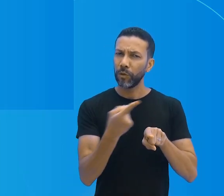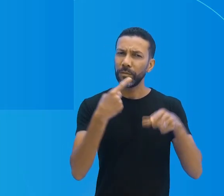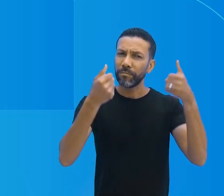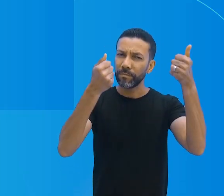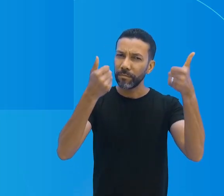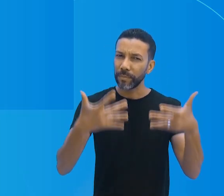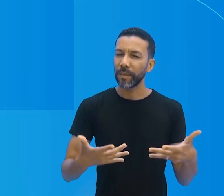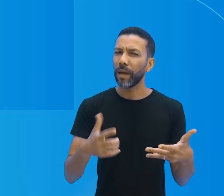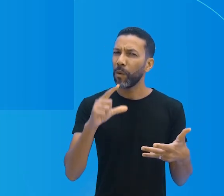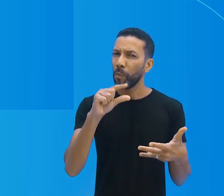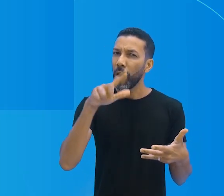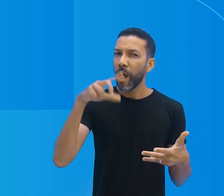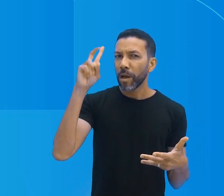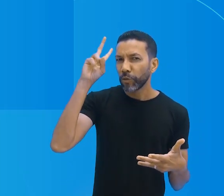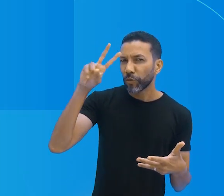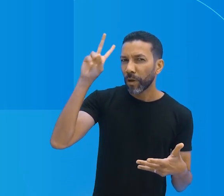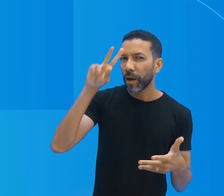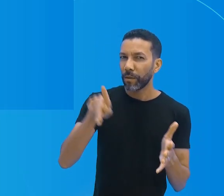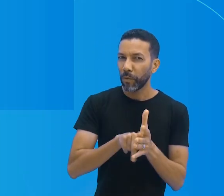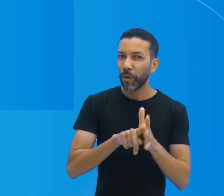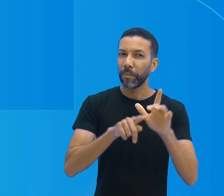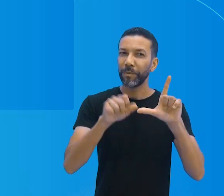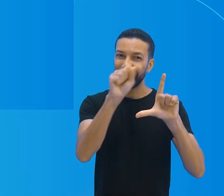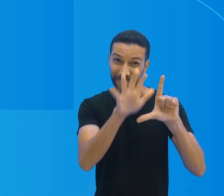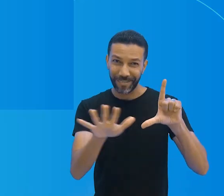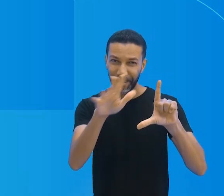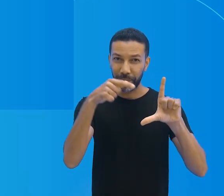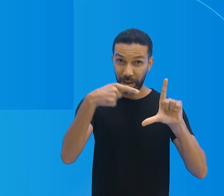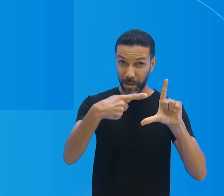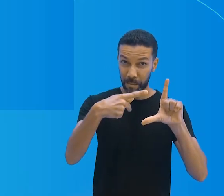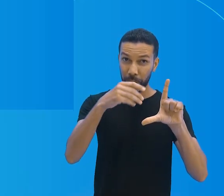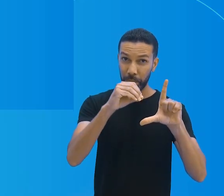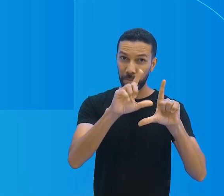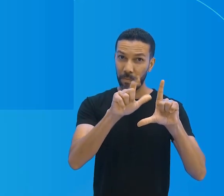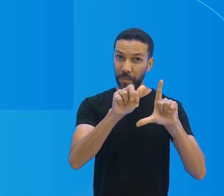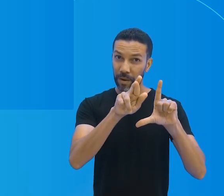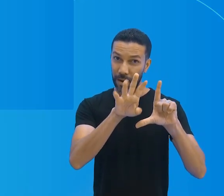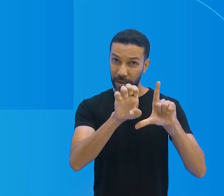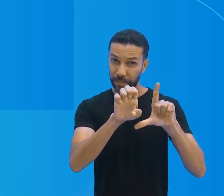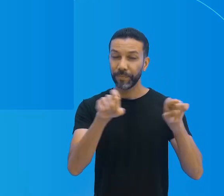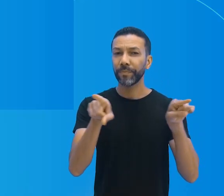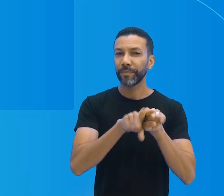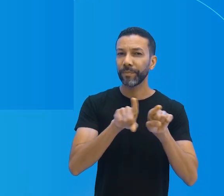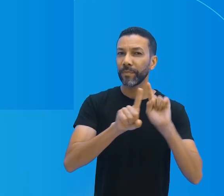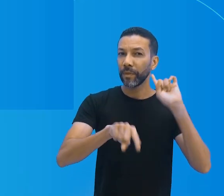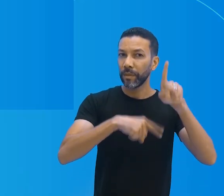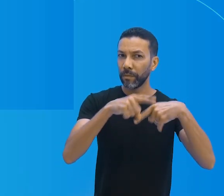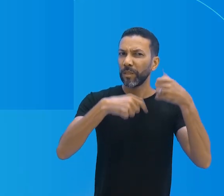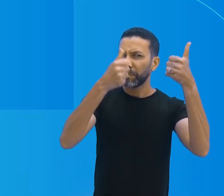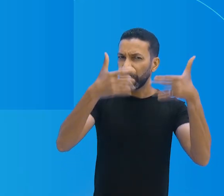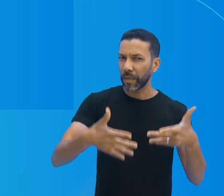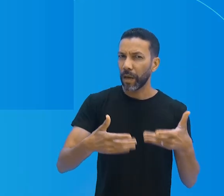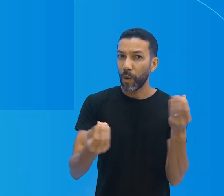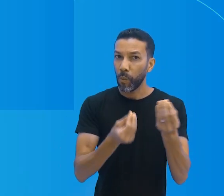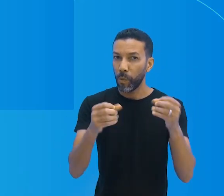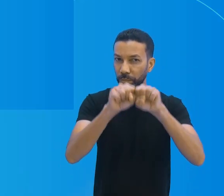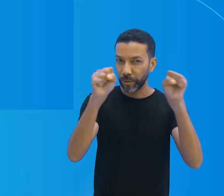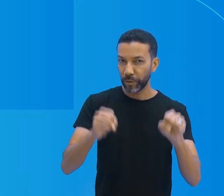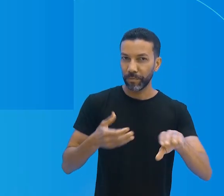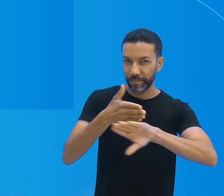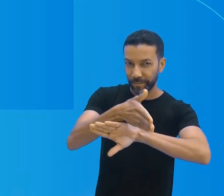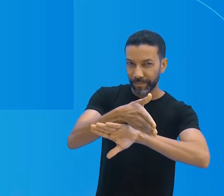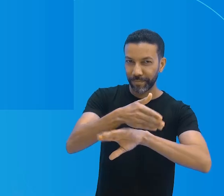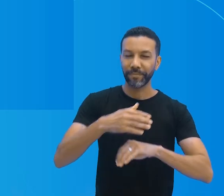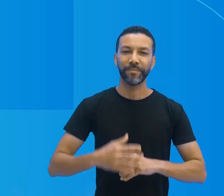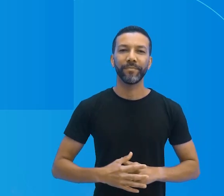e nós vamos abordar um pouquinho da história do Polari, e depois vamos realmente dar